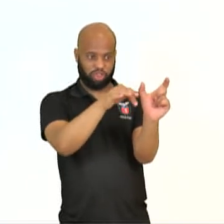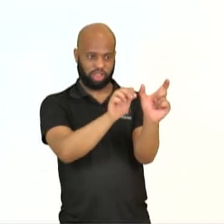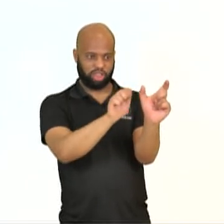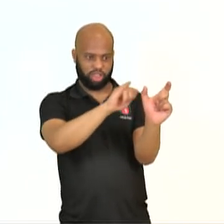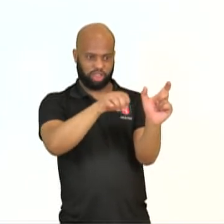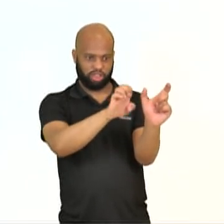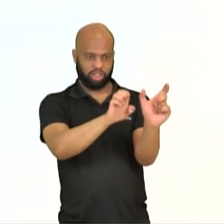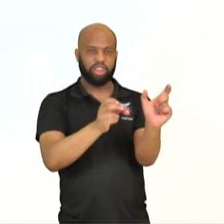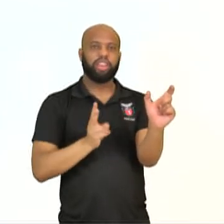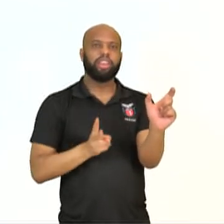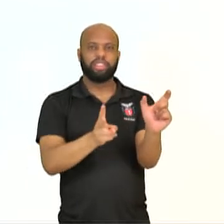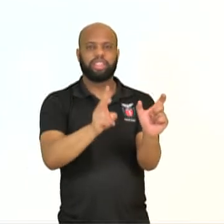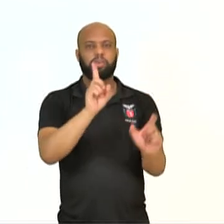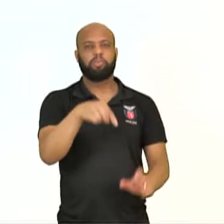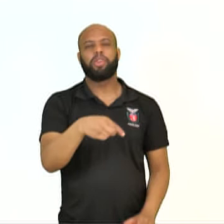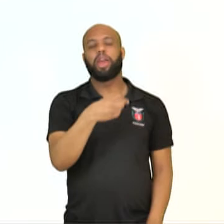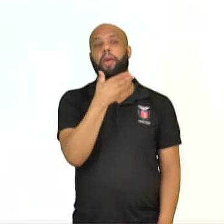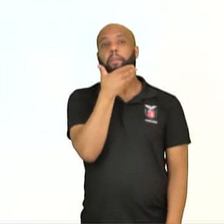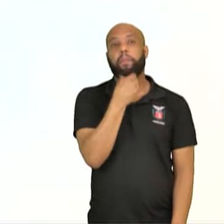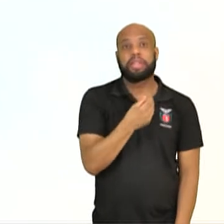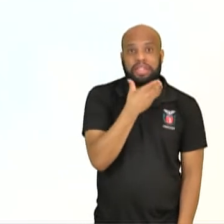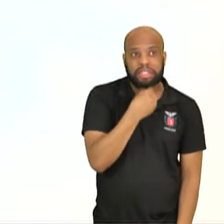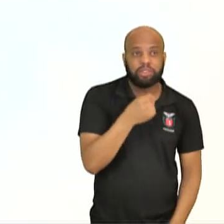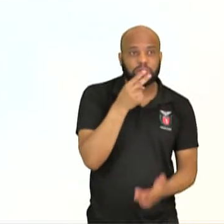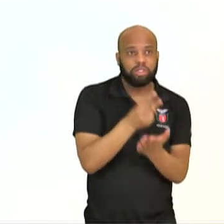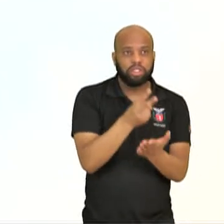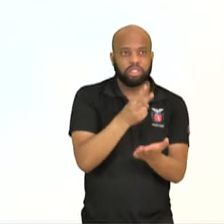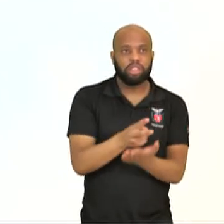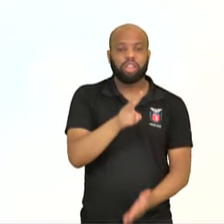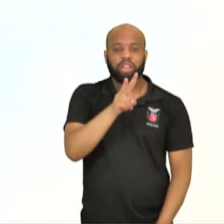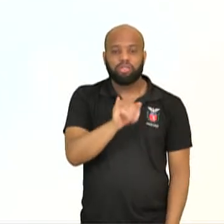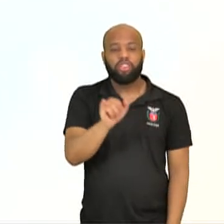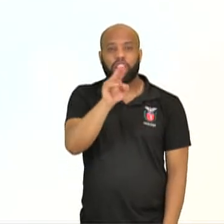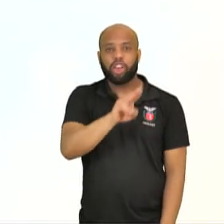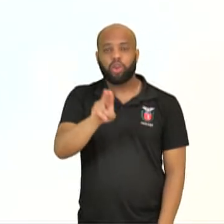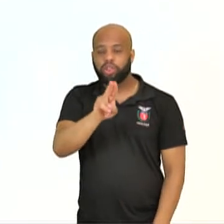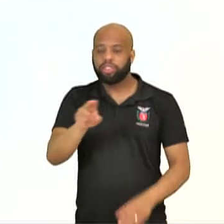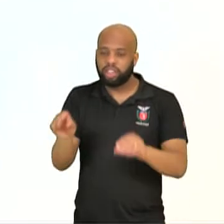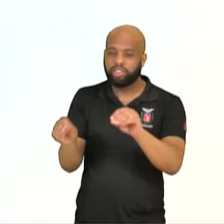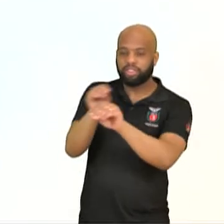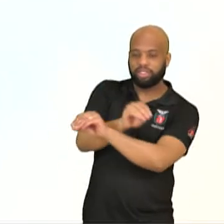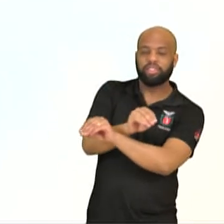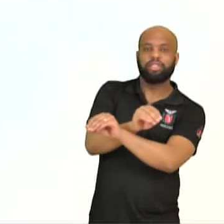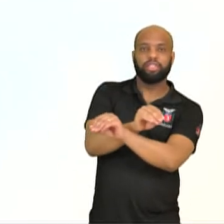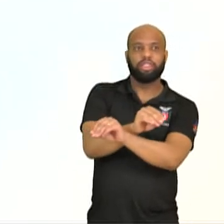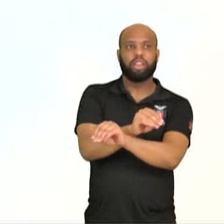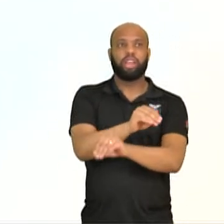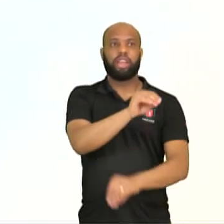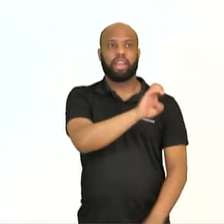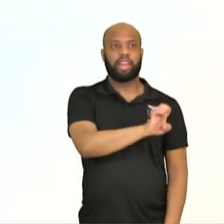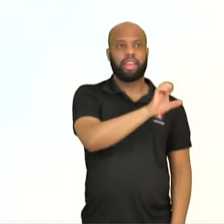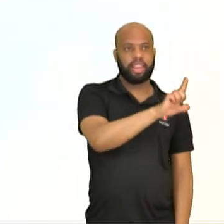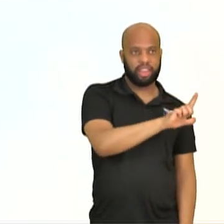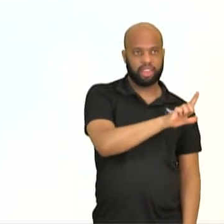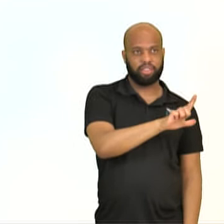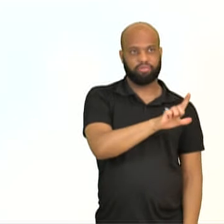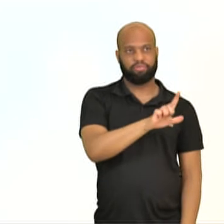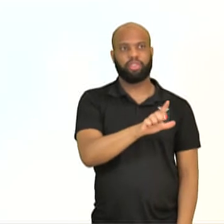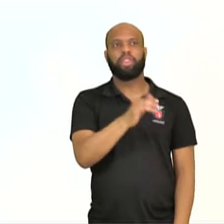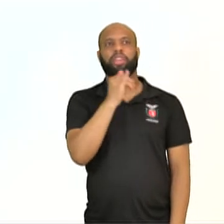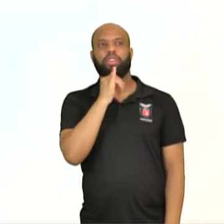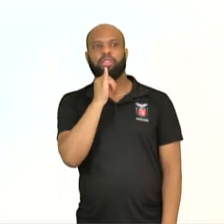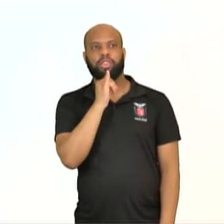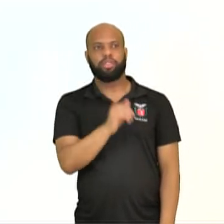sempre serão masculinas. Vão utilizar aí o artigo masculino, ó, tanto no singular quanto no plural. Observe,